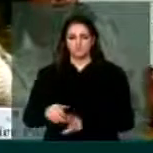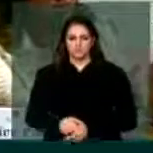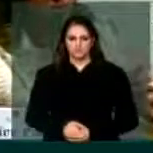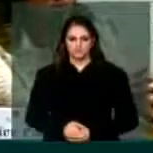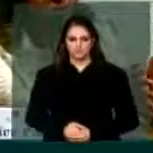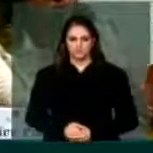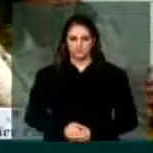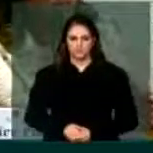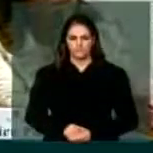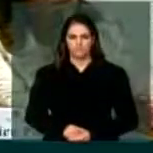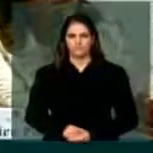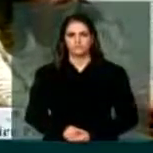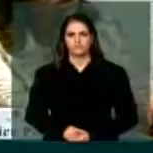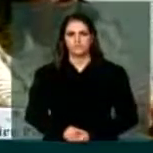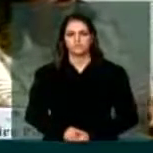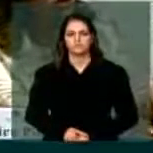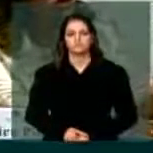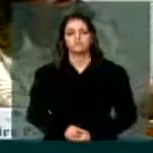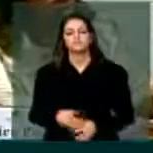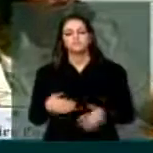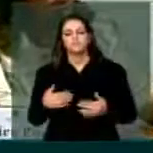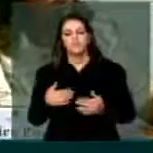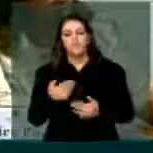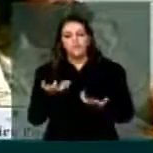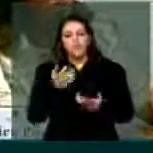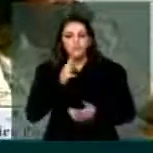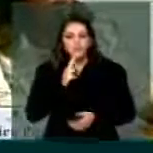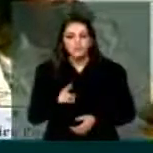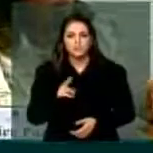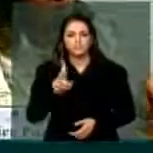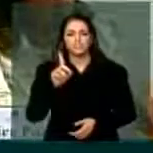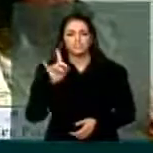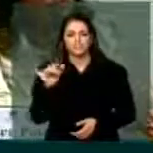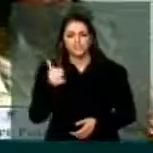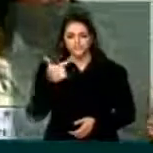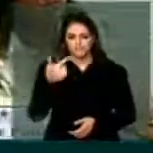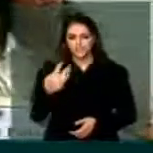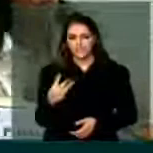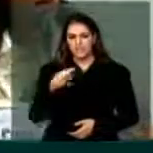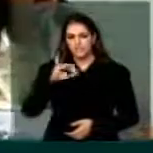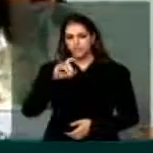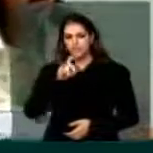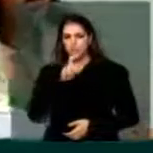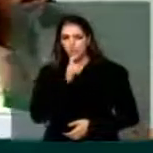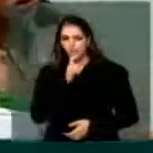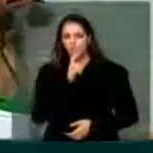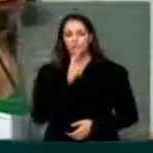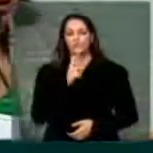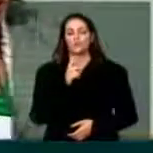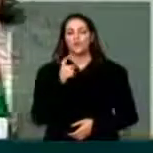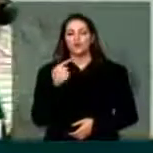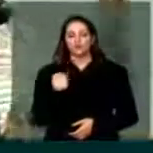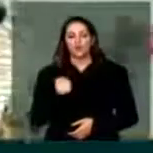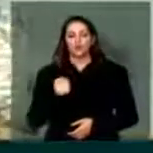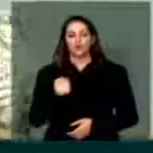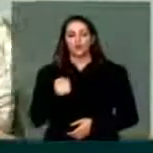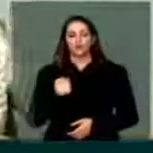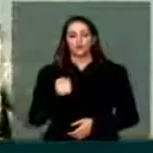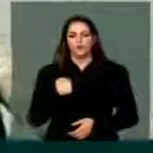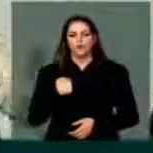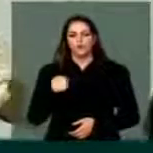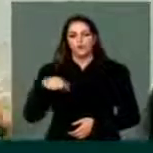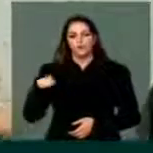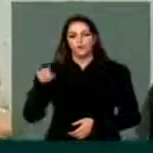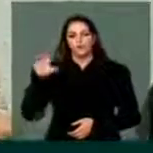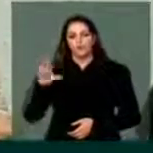só para eu tentar responder, então no dia 23 de julho, após a busca e apreensão, eu peguei